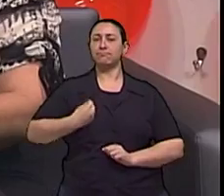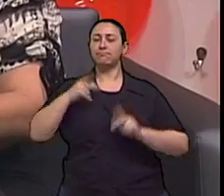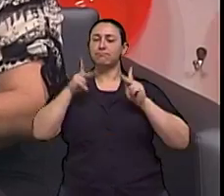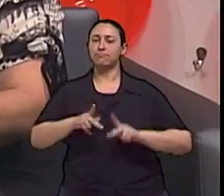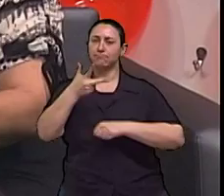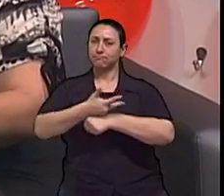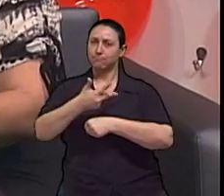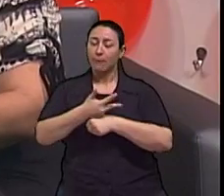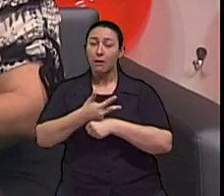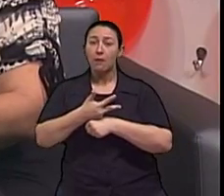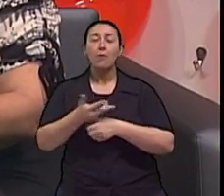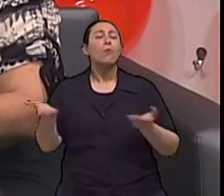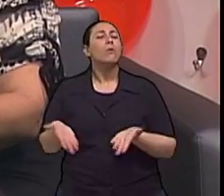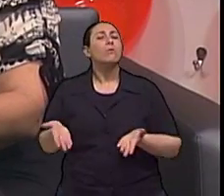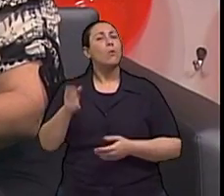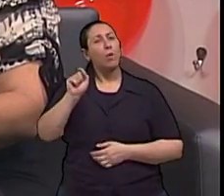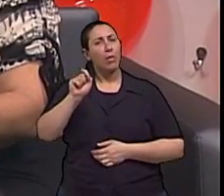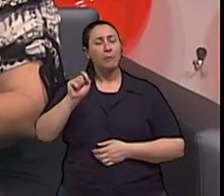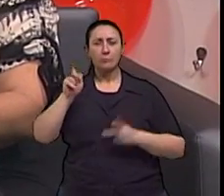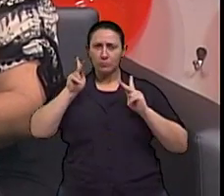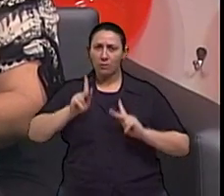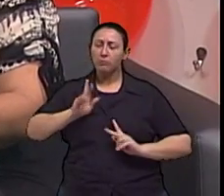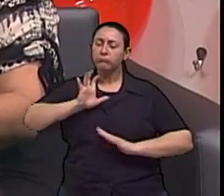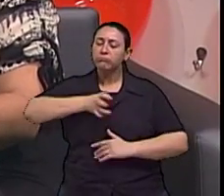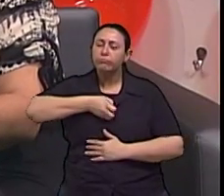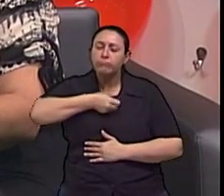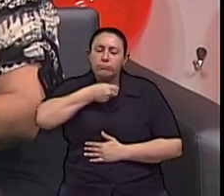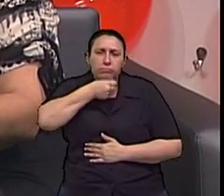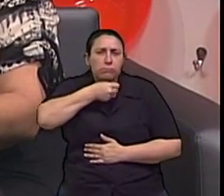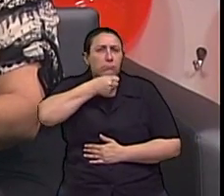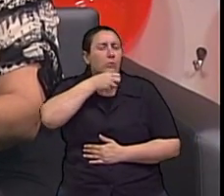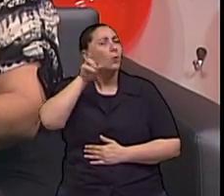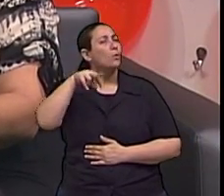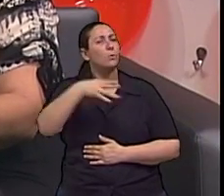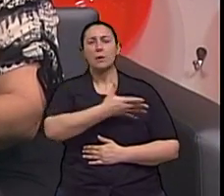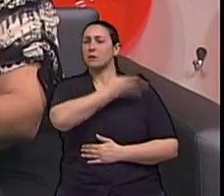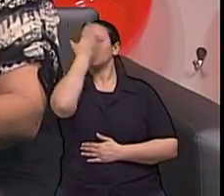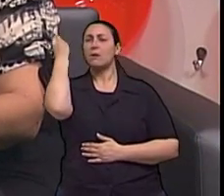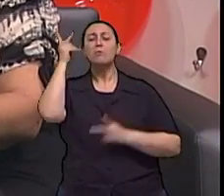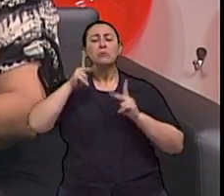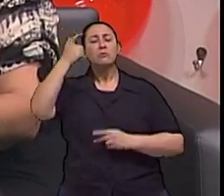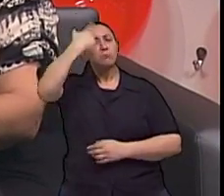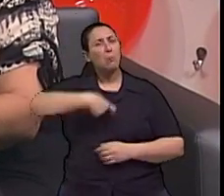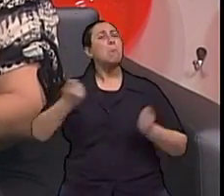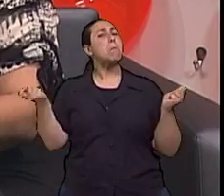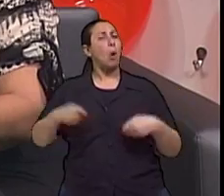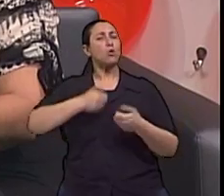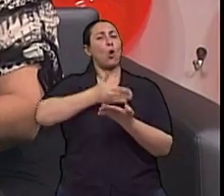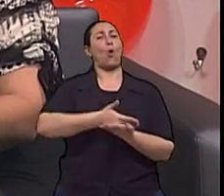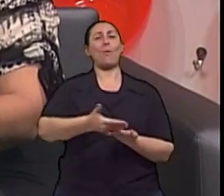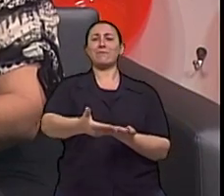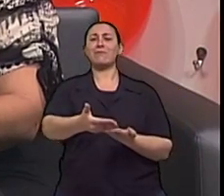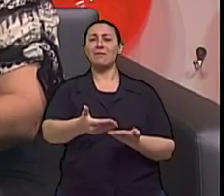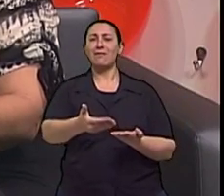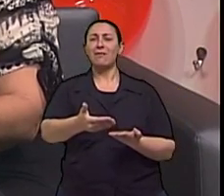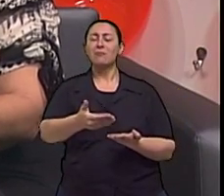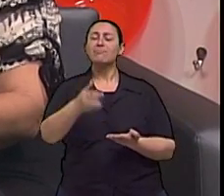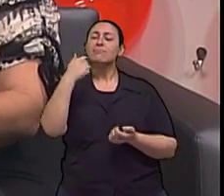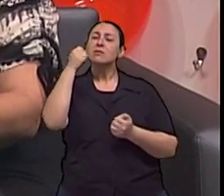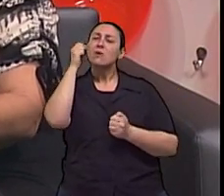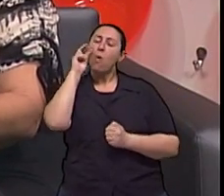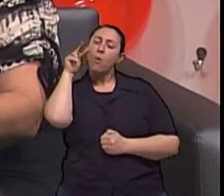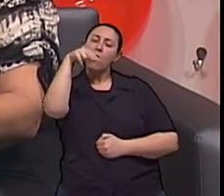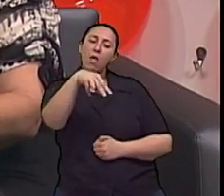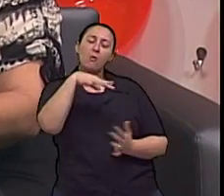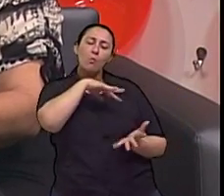idoso. Mesmo chegando na velhice, não devemos nunca deixar de começar de novo. É preciso buscar um novo olhar